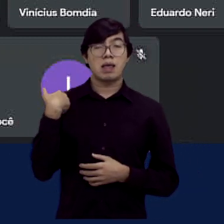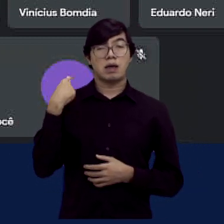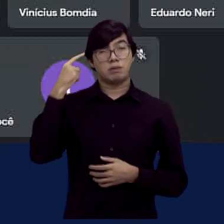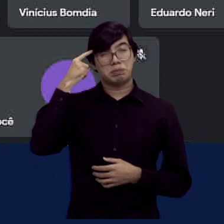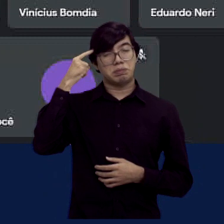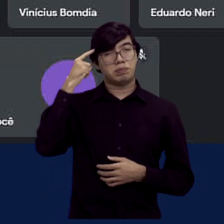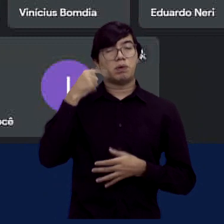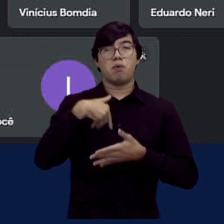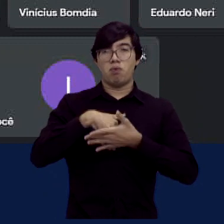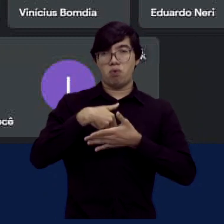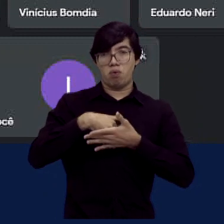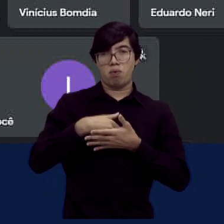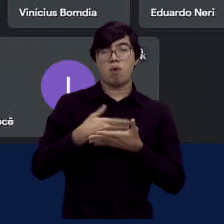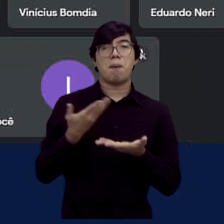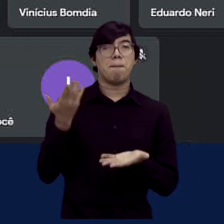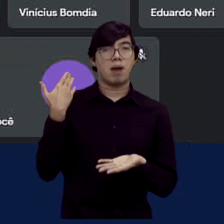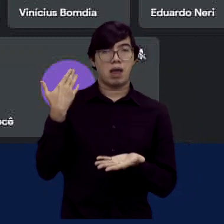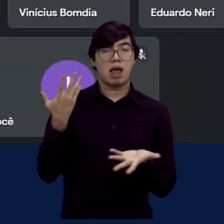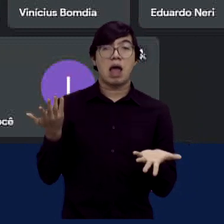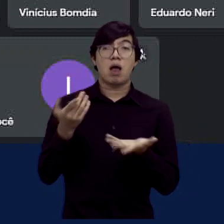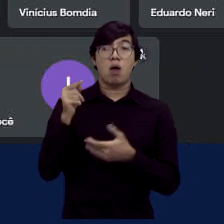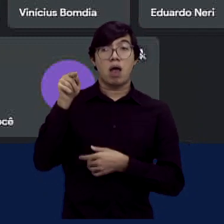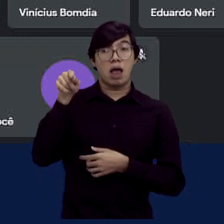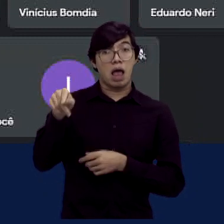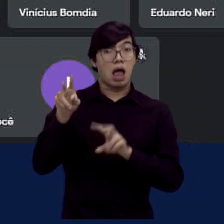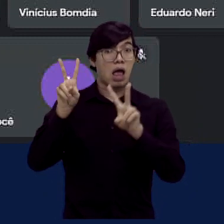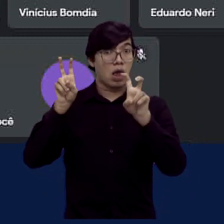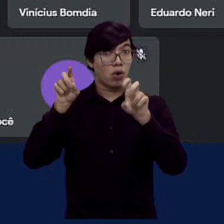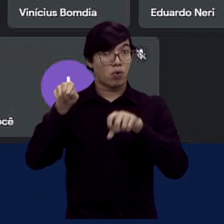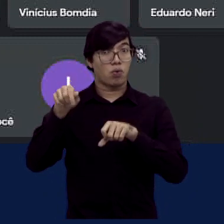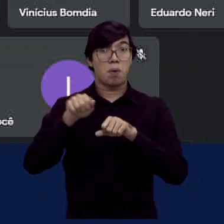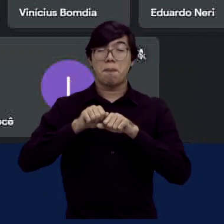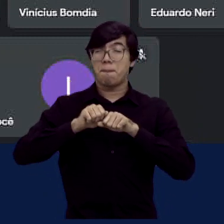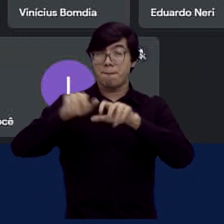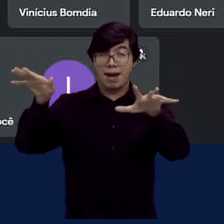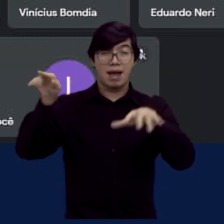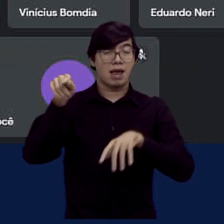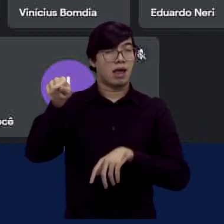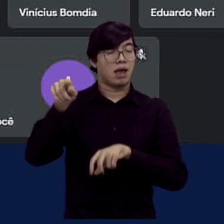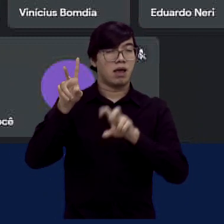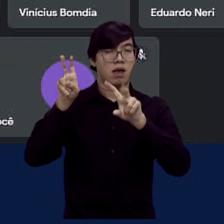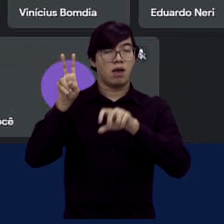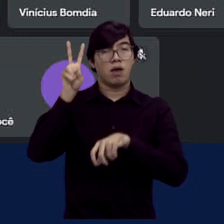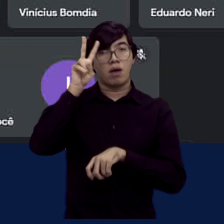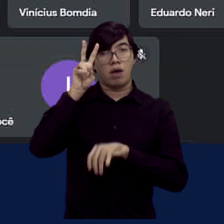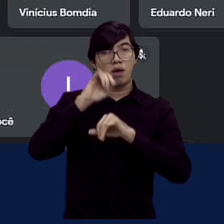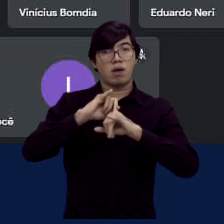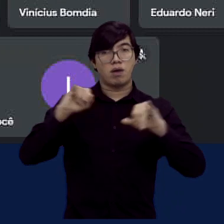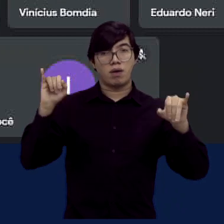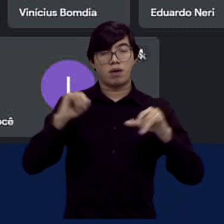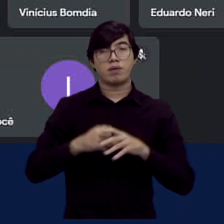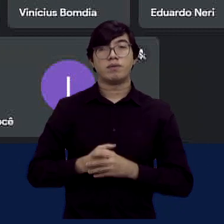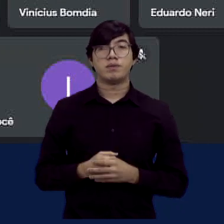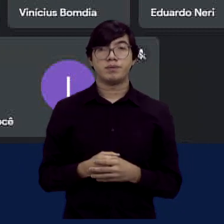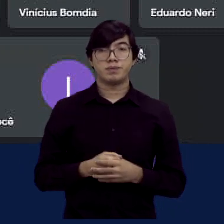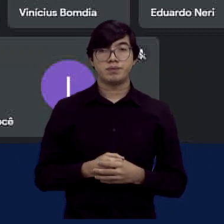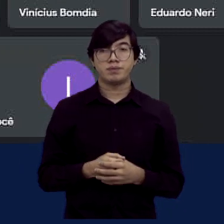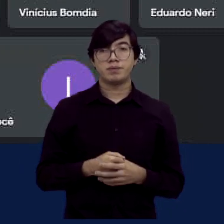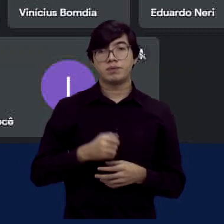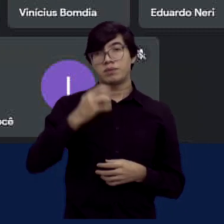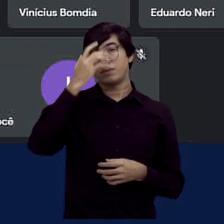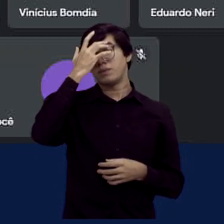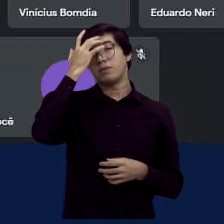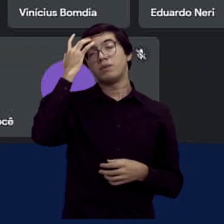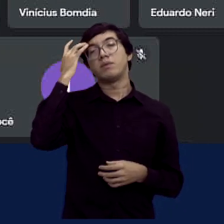assim, estourou a bolha, né? Furou a bolha. Mas, enfim, é só uma lembrança. E tem também, se você quiser comentar,